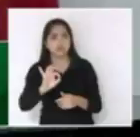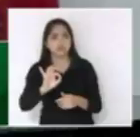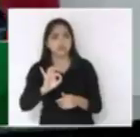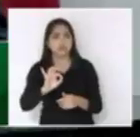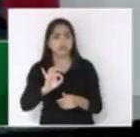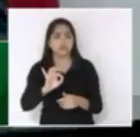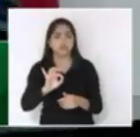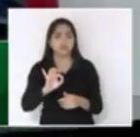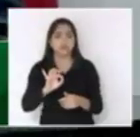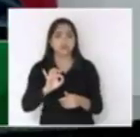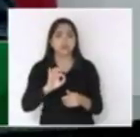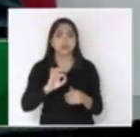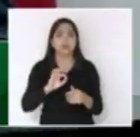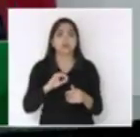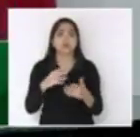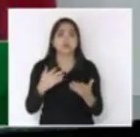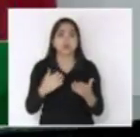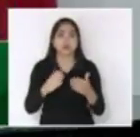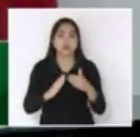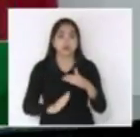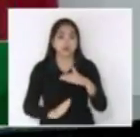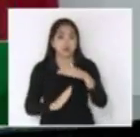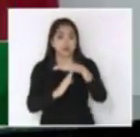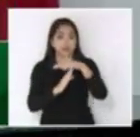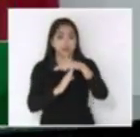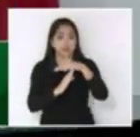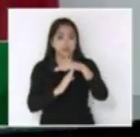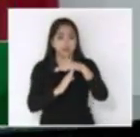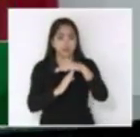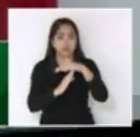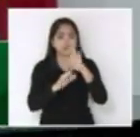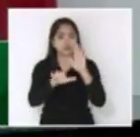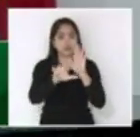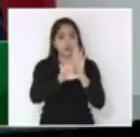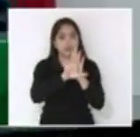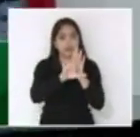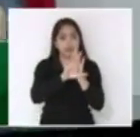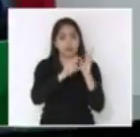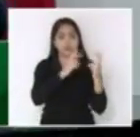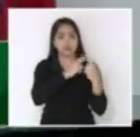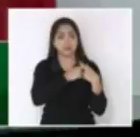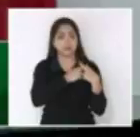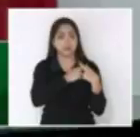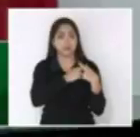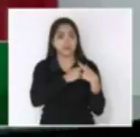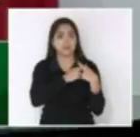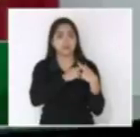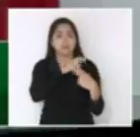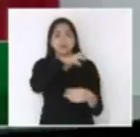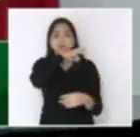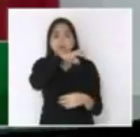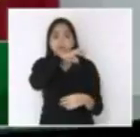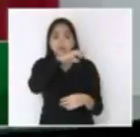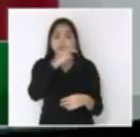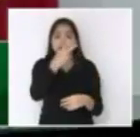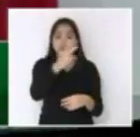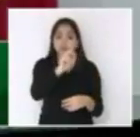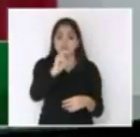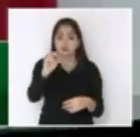Ora, o limite determinado pela Lei de Responsabilidade Fiscal é de